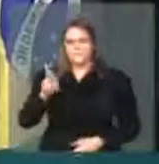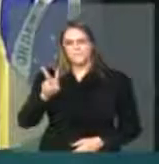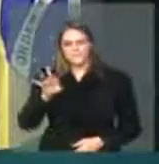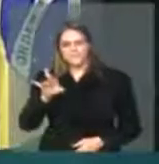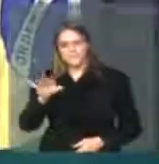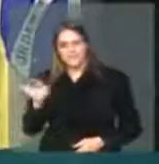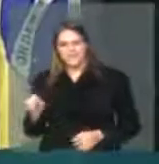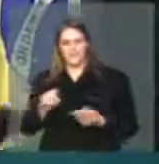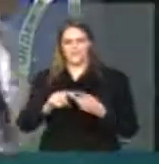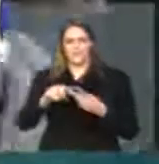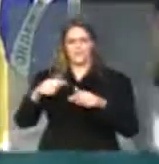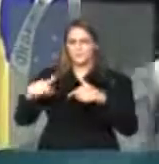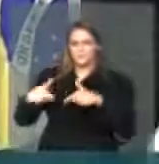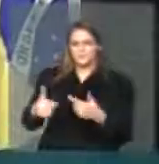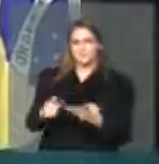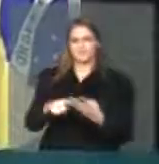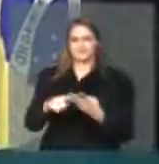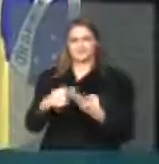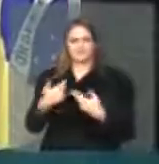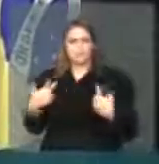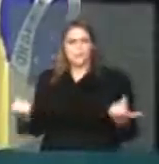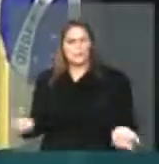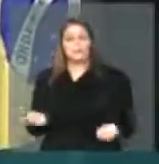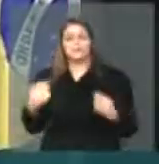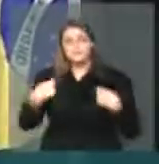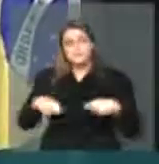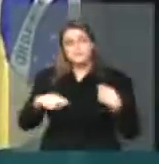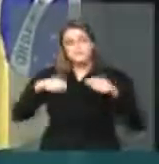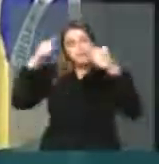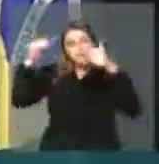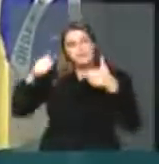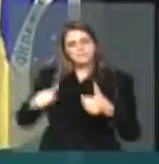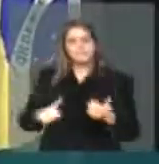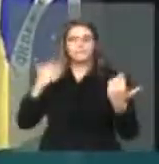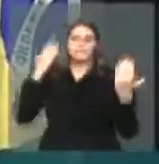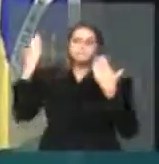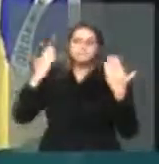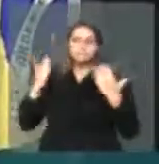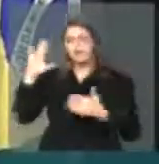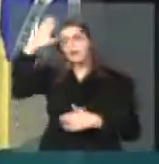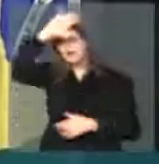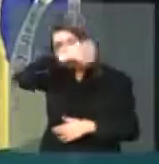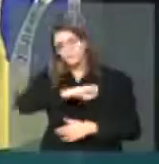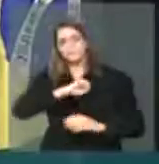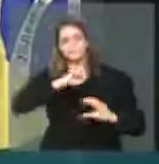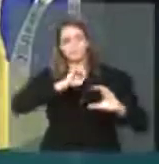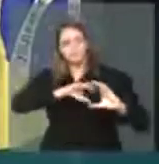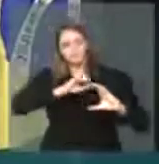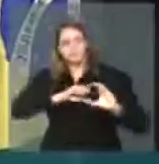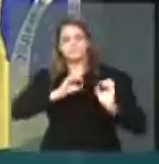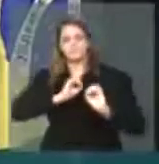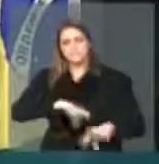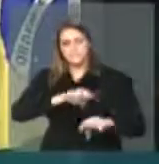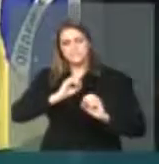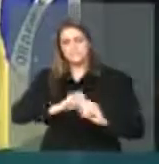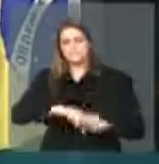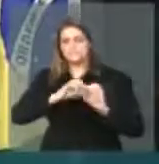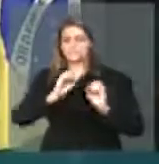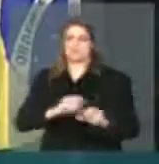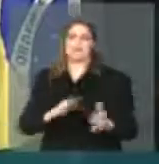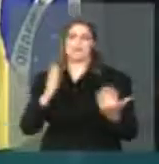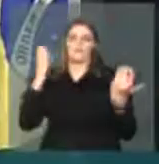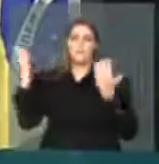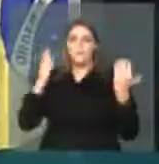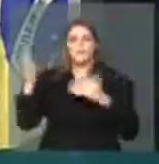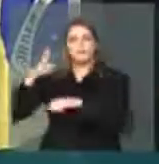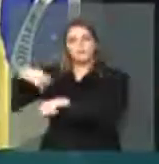trabalhista, essa análise, porque o brasileiro vai aprender com a emissora de televisão, análises comparativas internacional, como